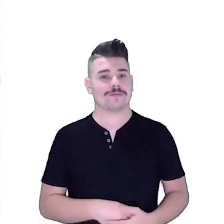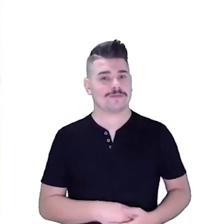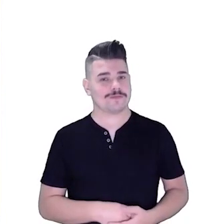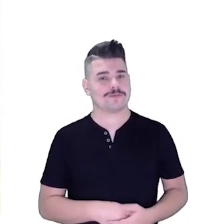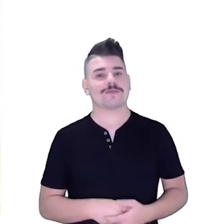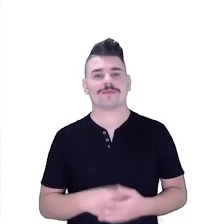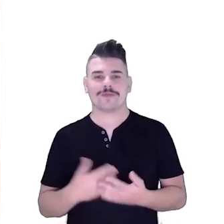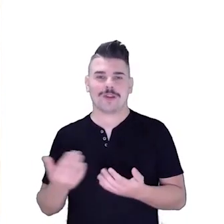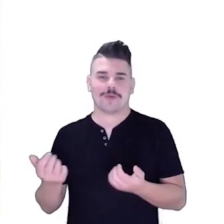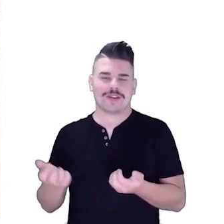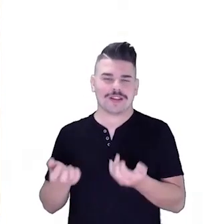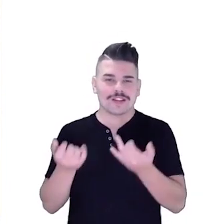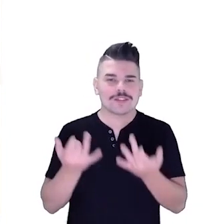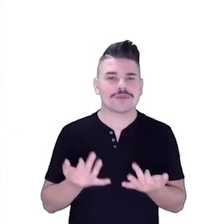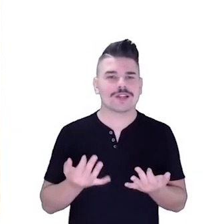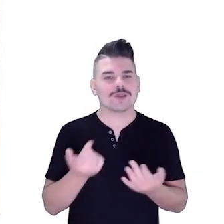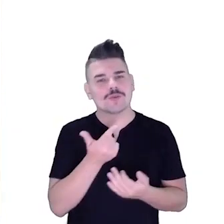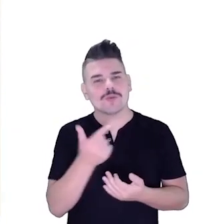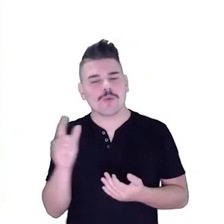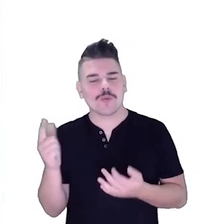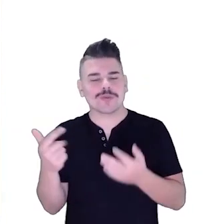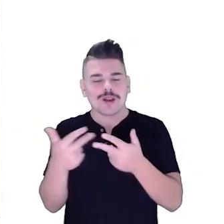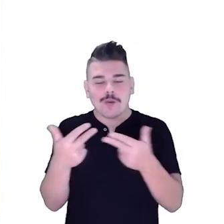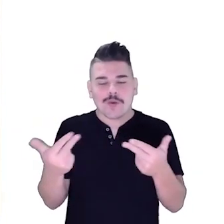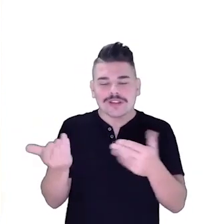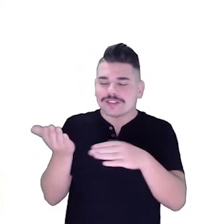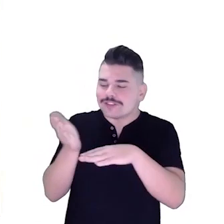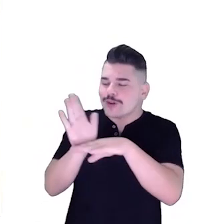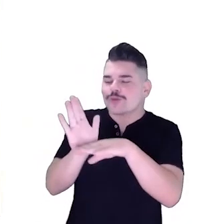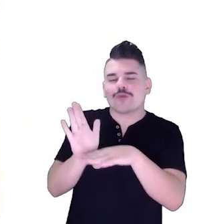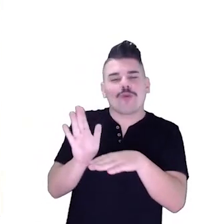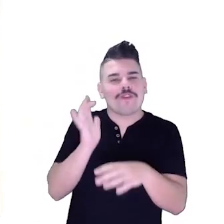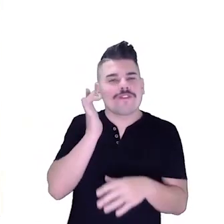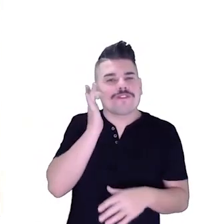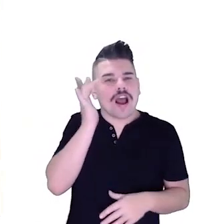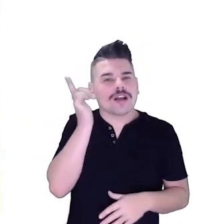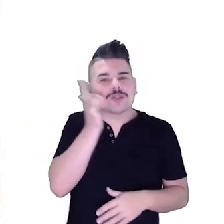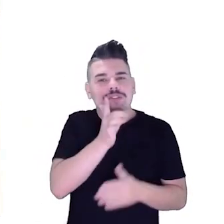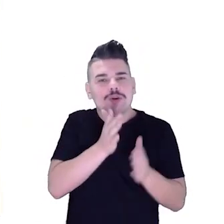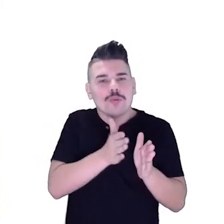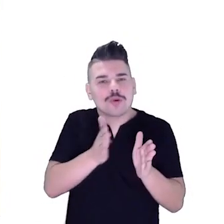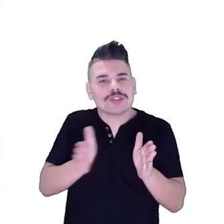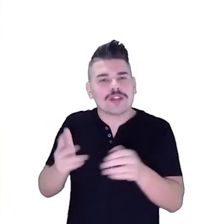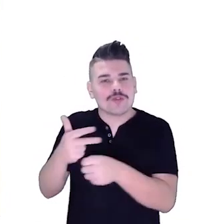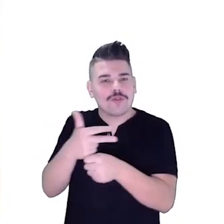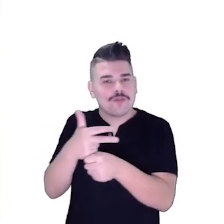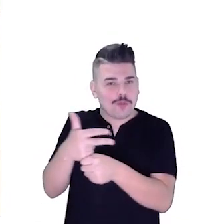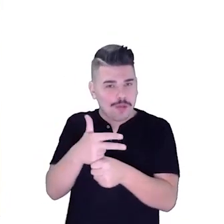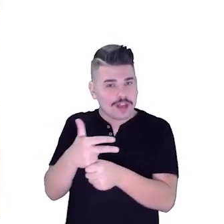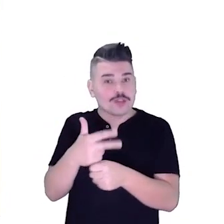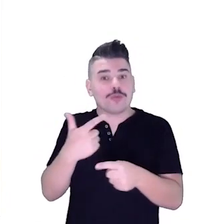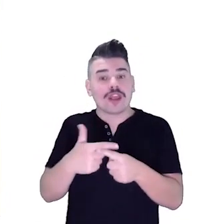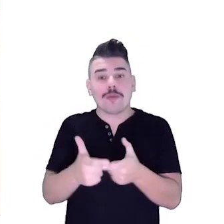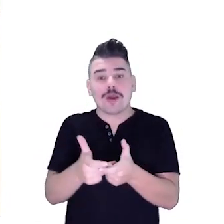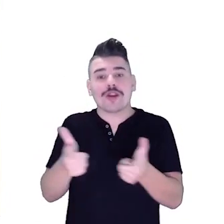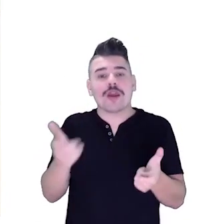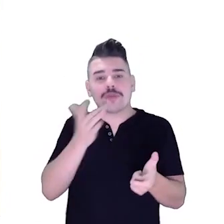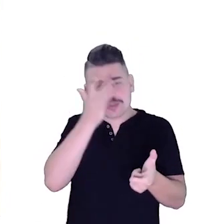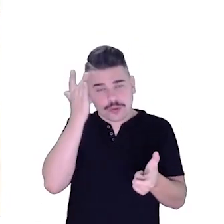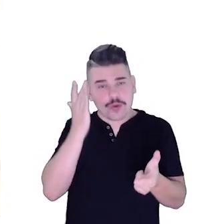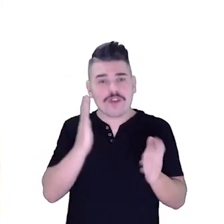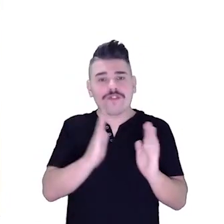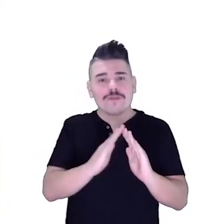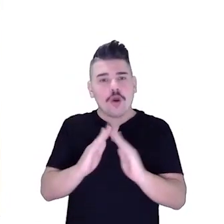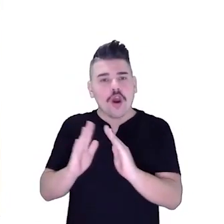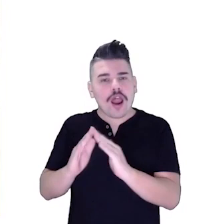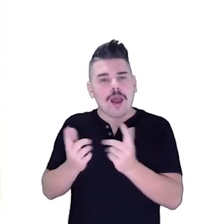Ela está aqui dizendo que outra coisa que facilitou muito esse processo de filmagem era que as pessoas viviam perto umas das